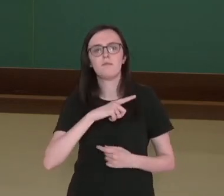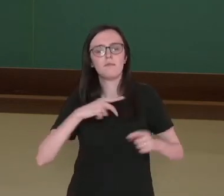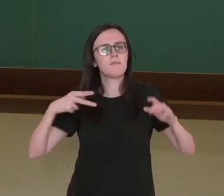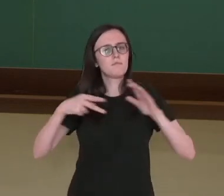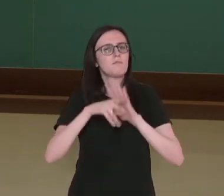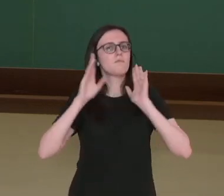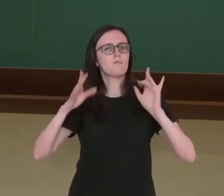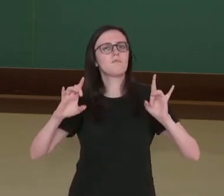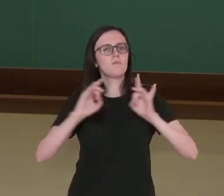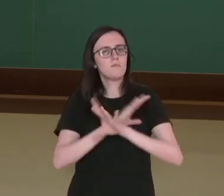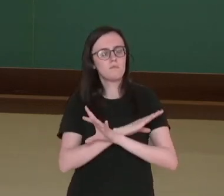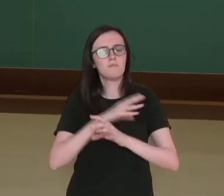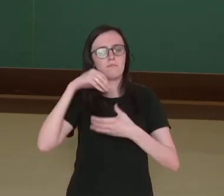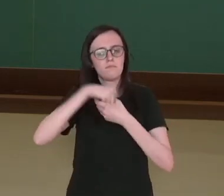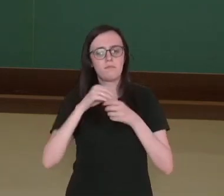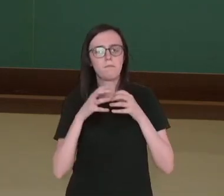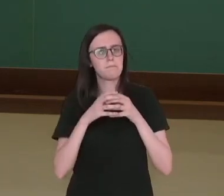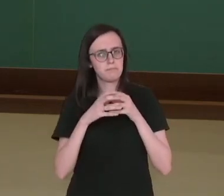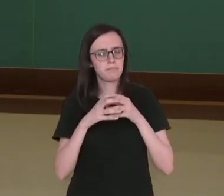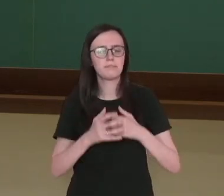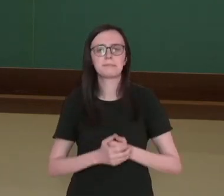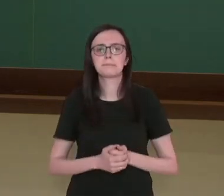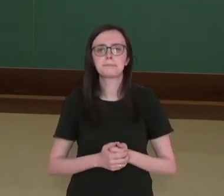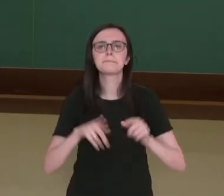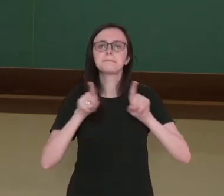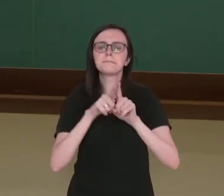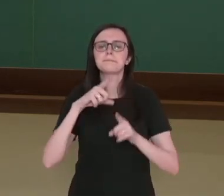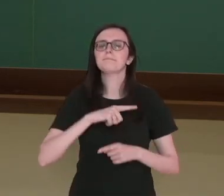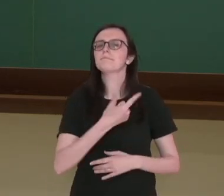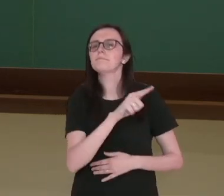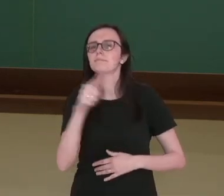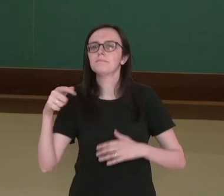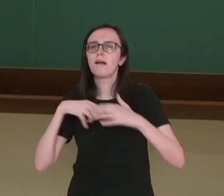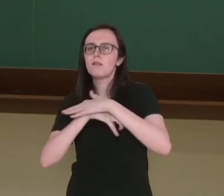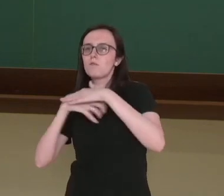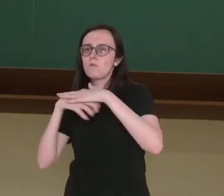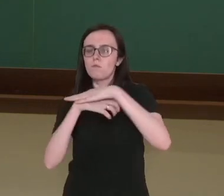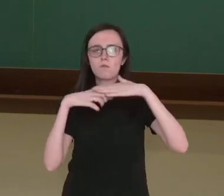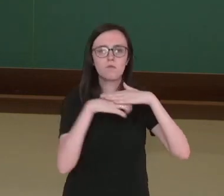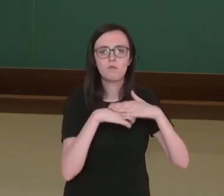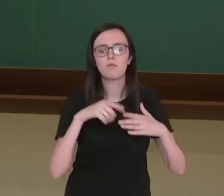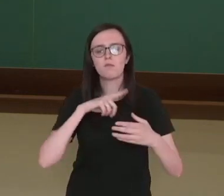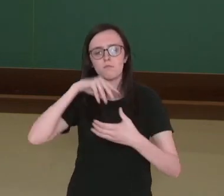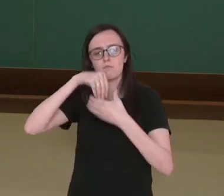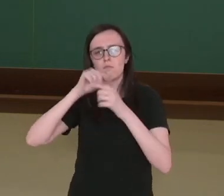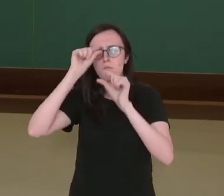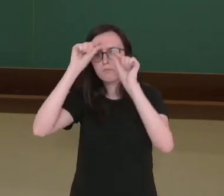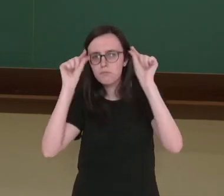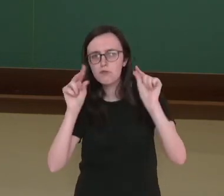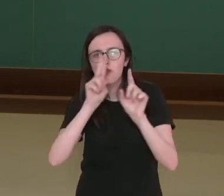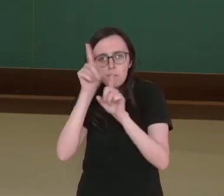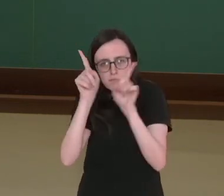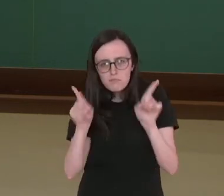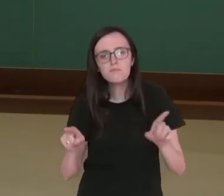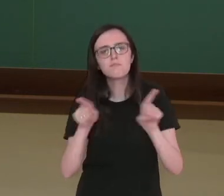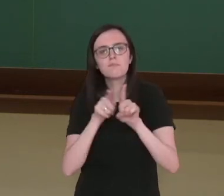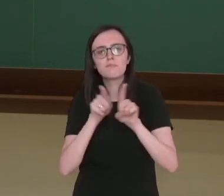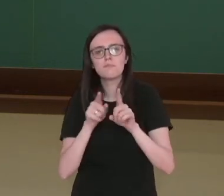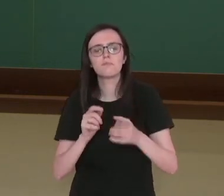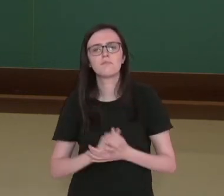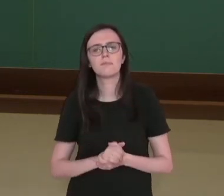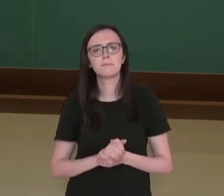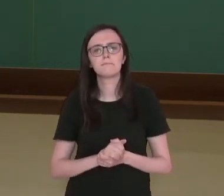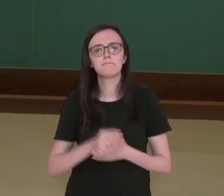dentro da membrana nuclear. E ela tem as outras estruturas dela, complexo Golgiense, os